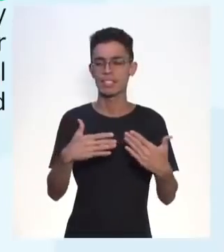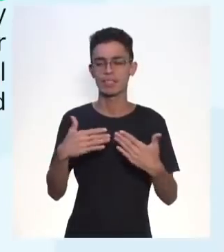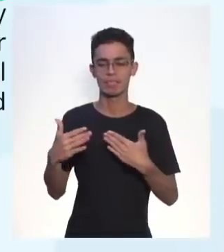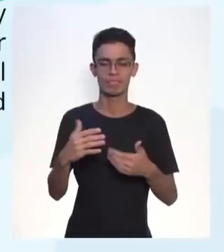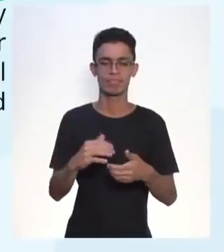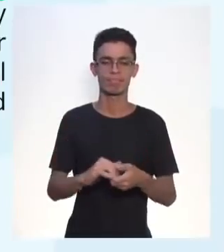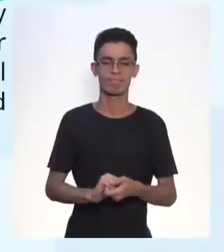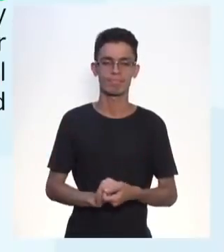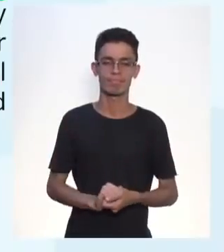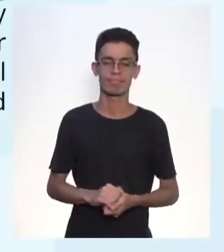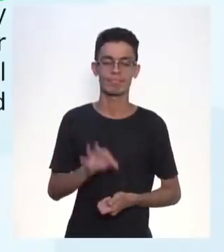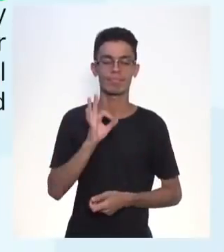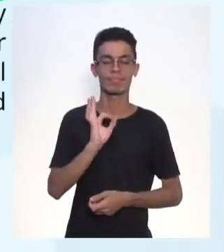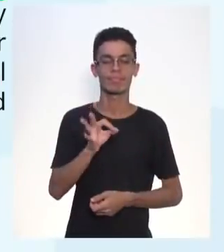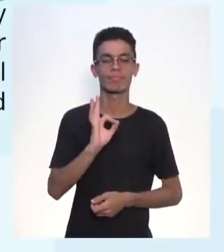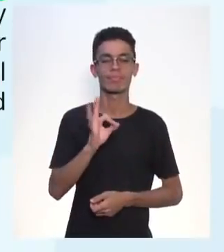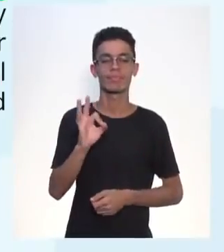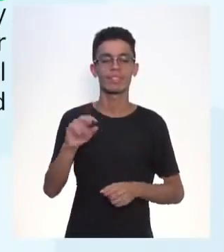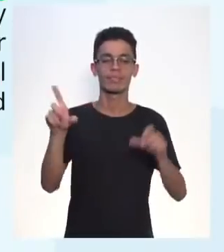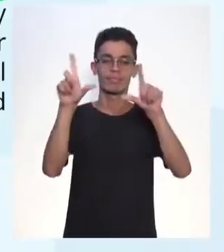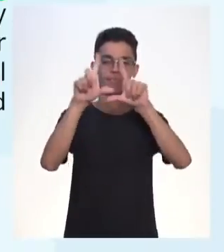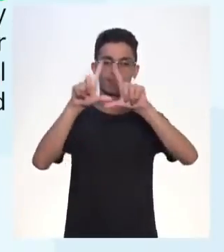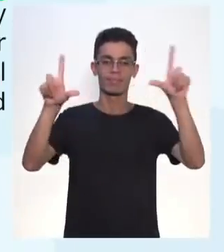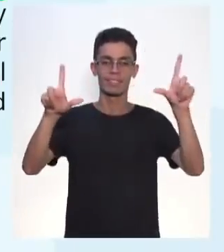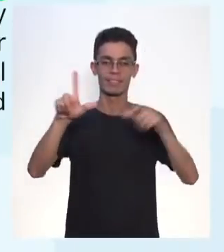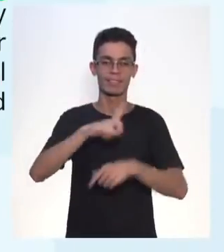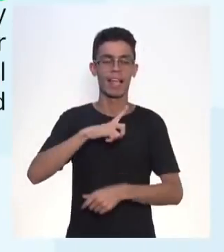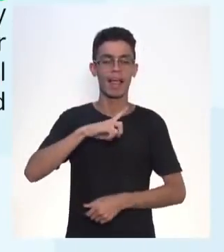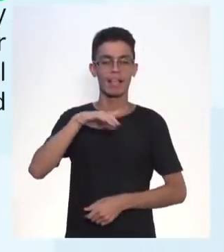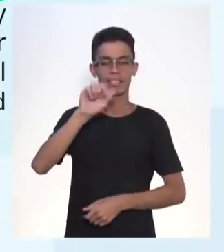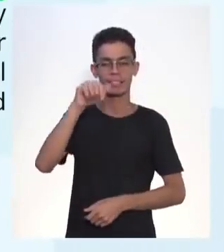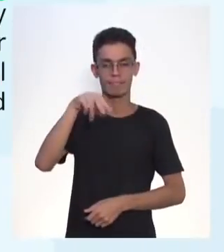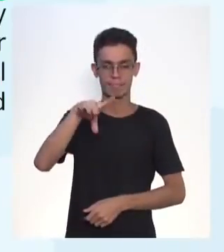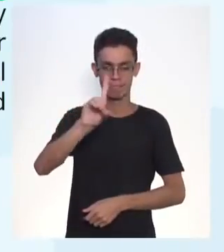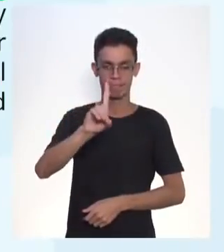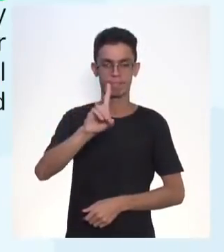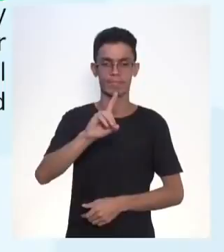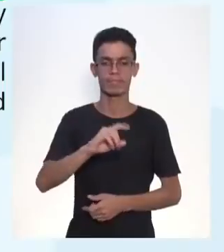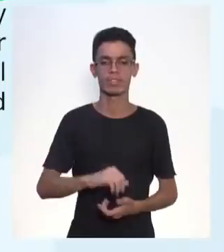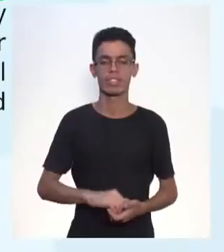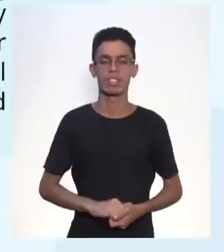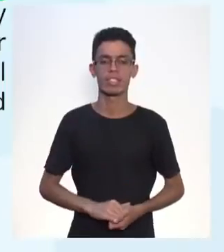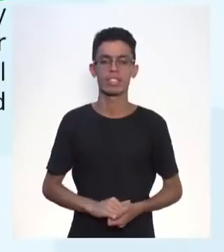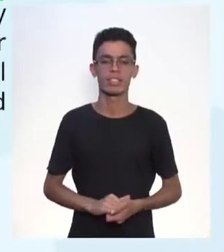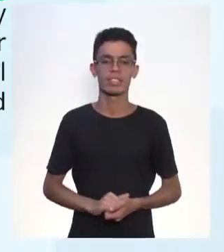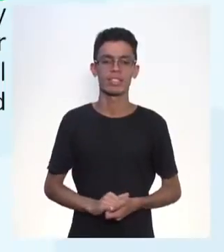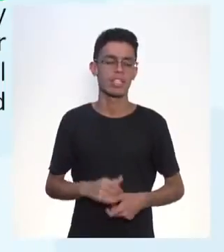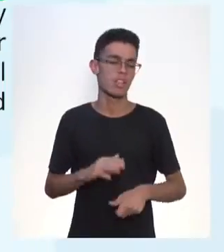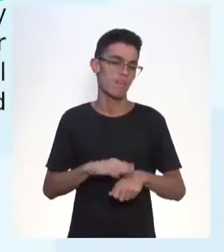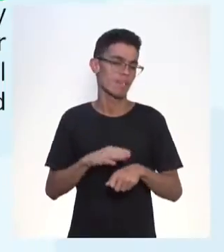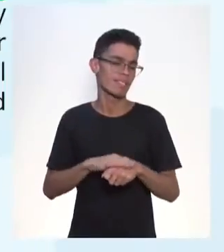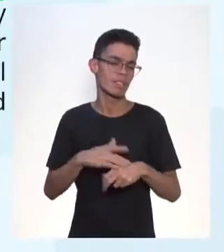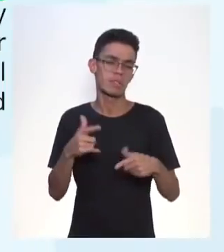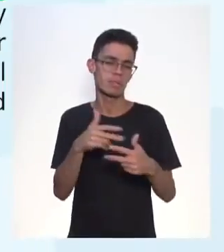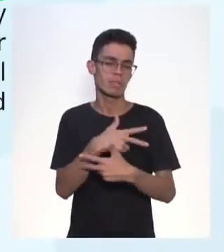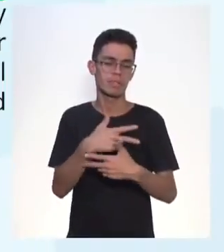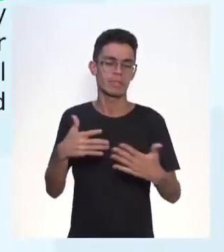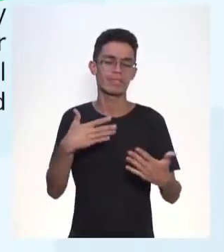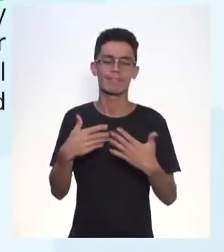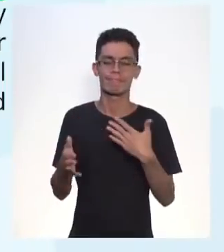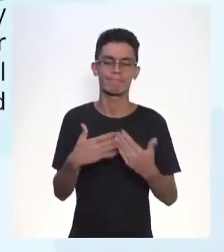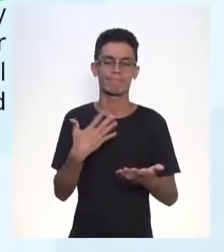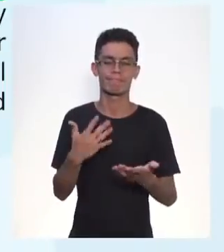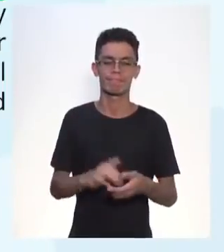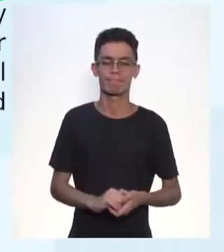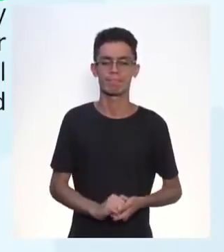o outro. Exato. Então aqui a gente tem mais o and. Né, ó. Então eles faziam uma coisa, né?